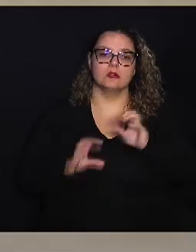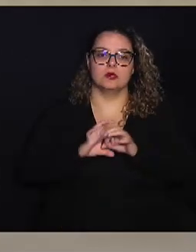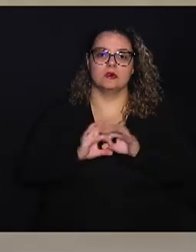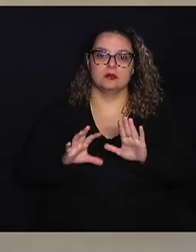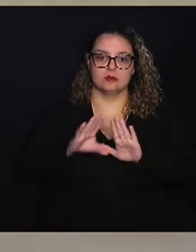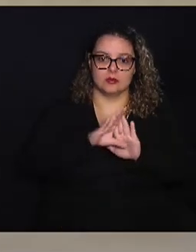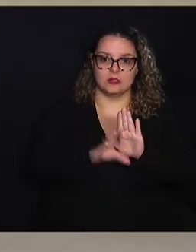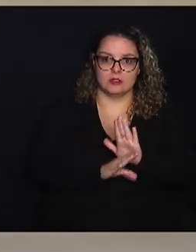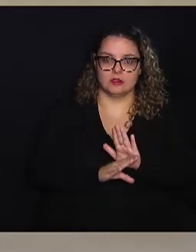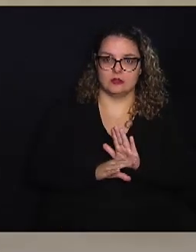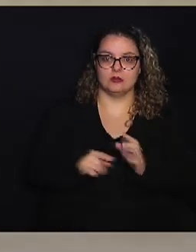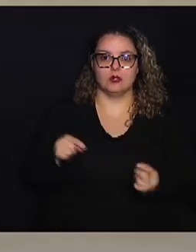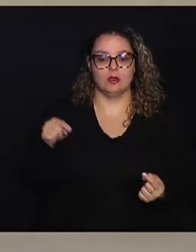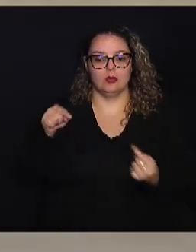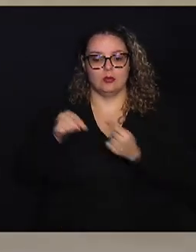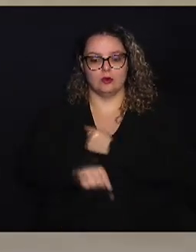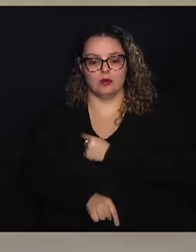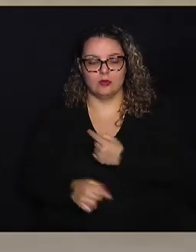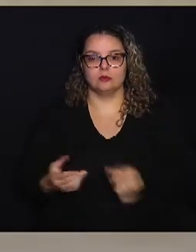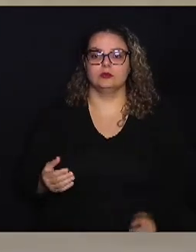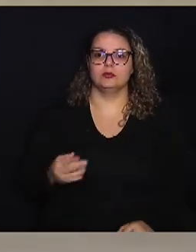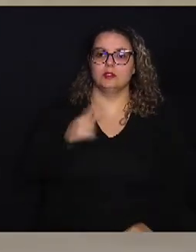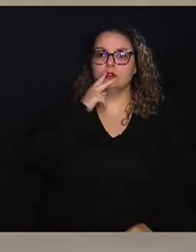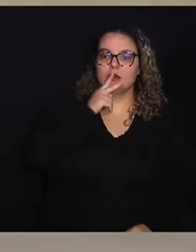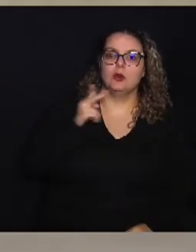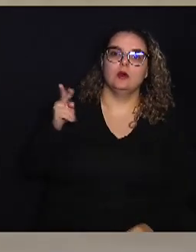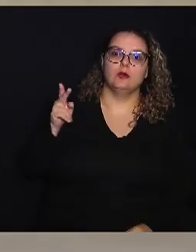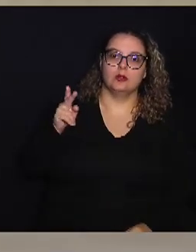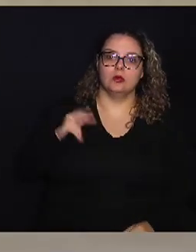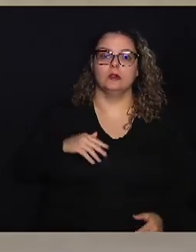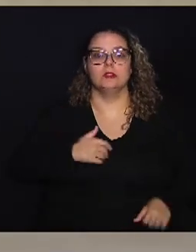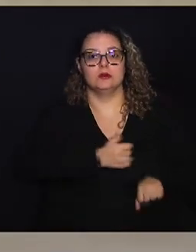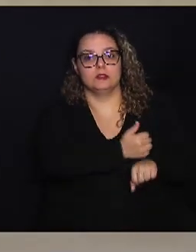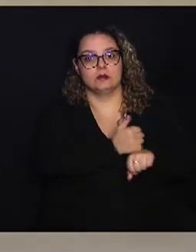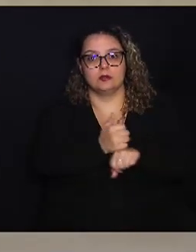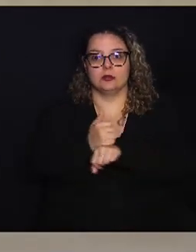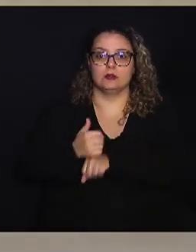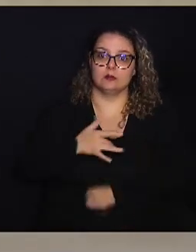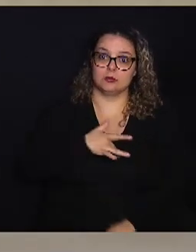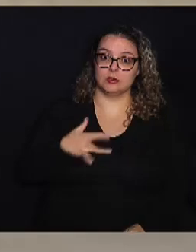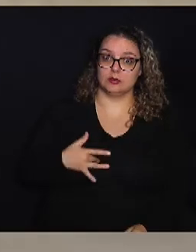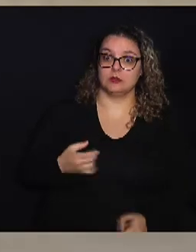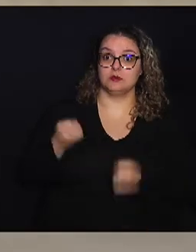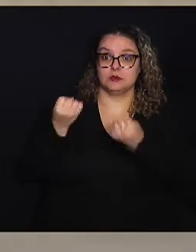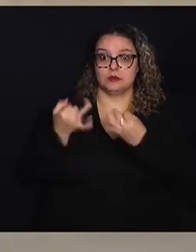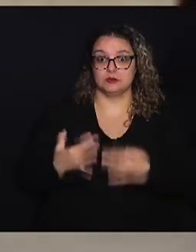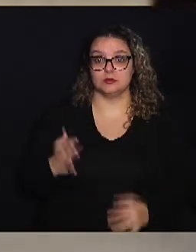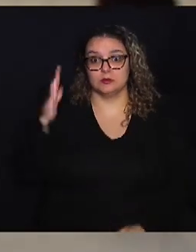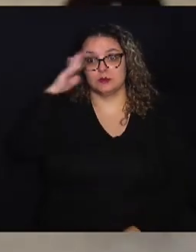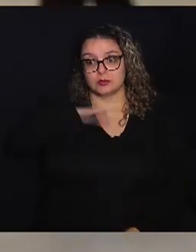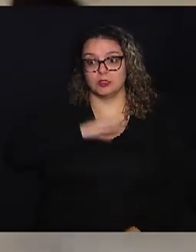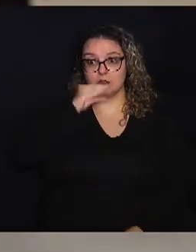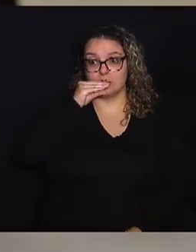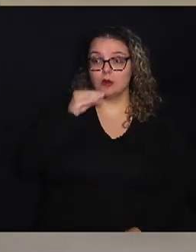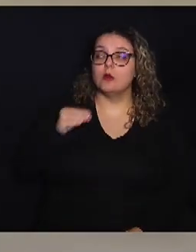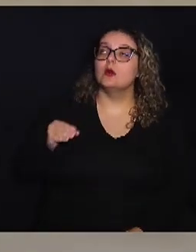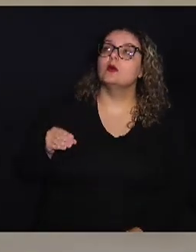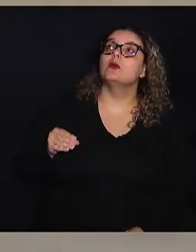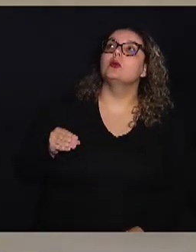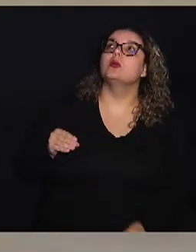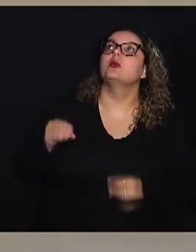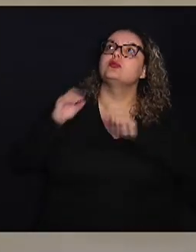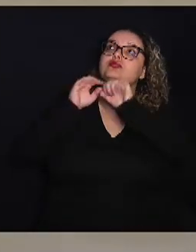programa antitabagismo. Então, nessas palestras, os profissionais de saúde vão explicar os malefícios do cigarro eletrônico, como